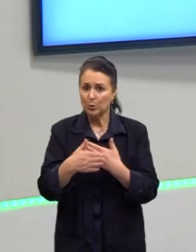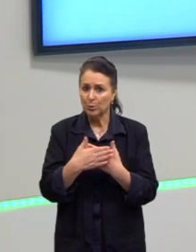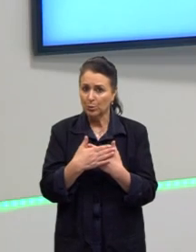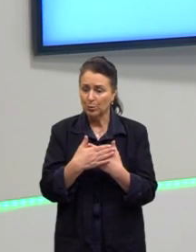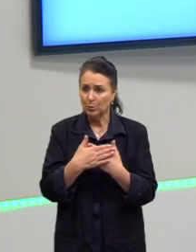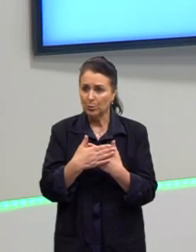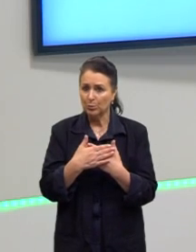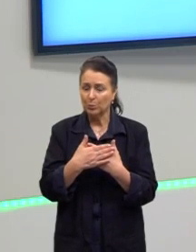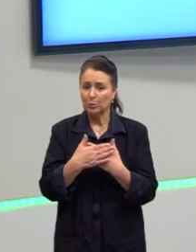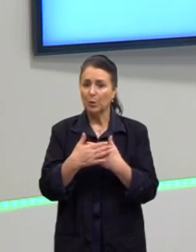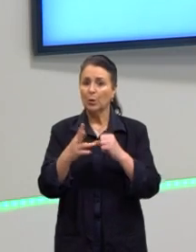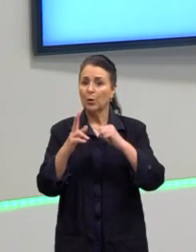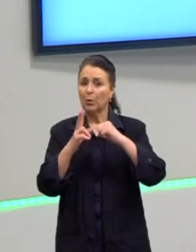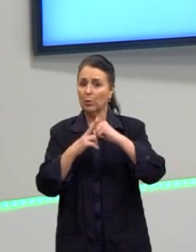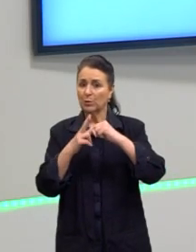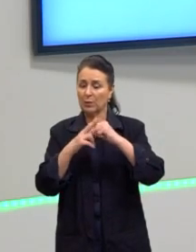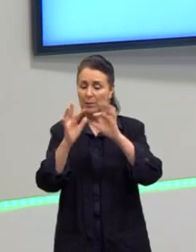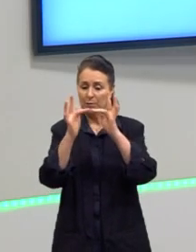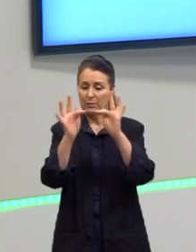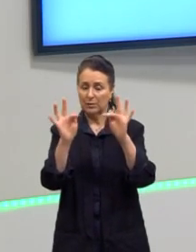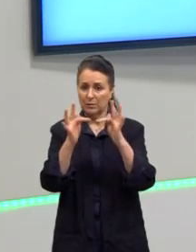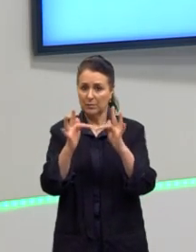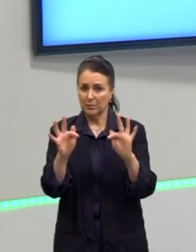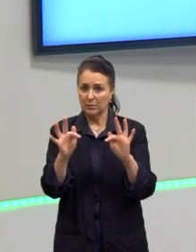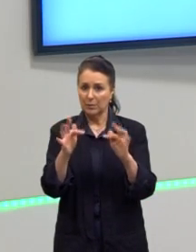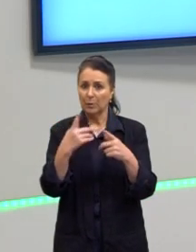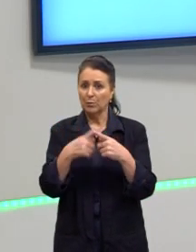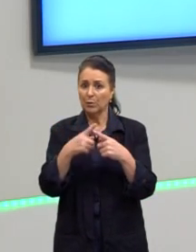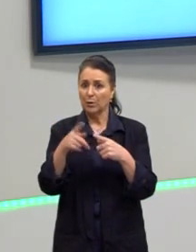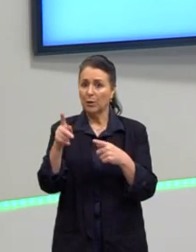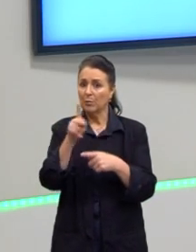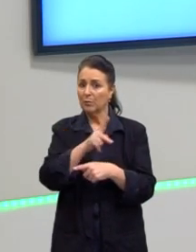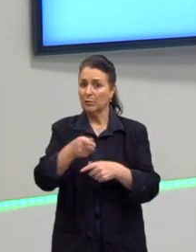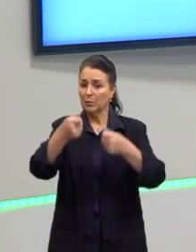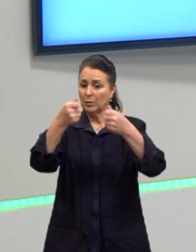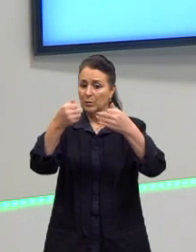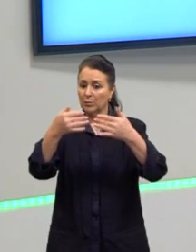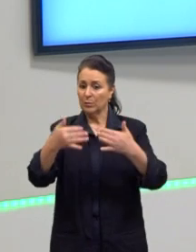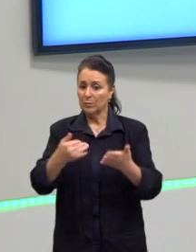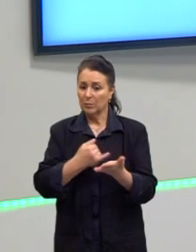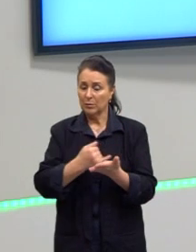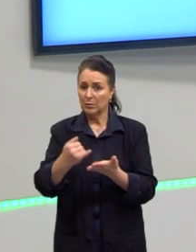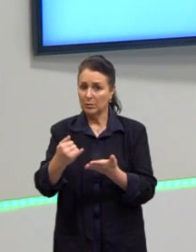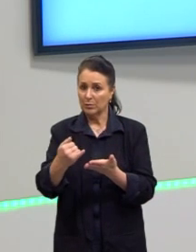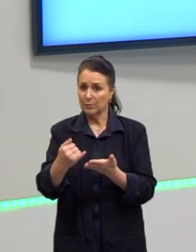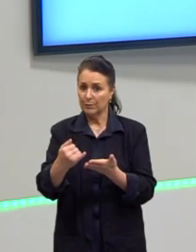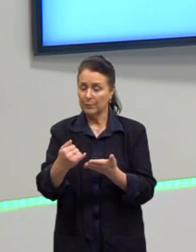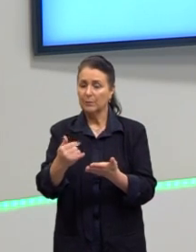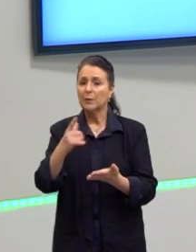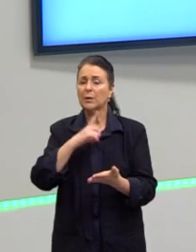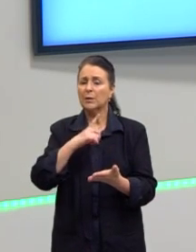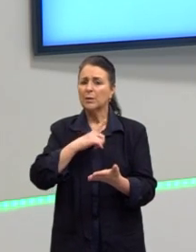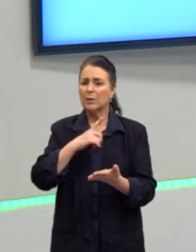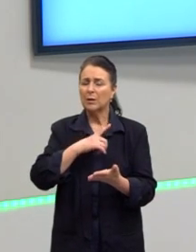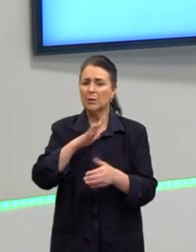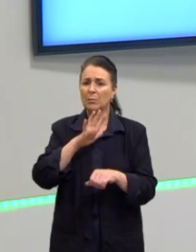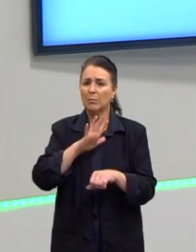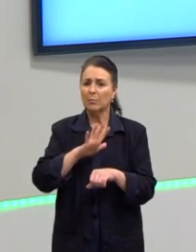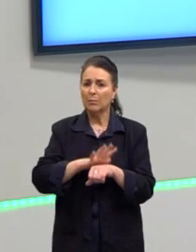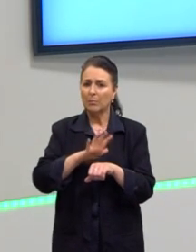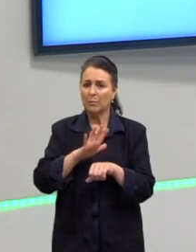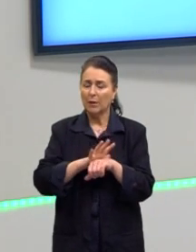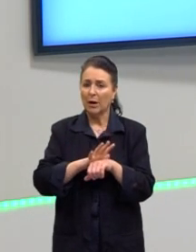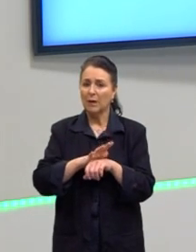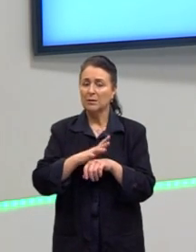todos os verbos frasais não dá porque como eu disse lá no início para vocês Eles são muito mais parte